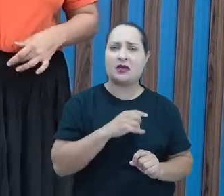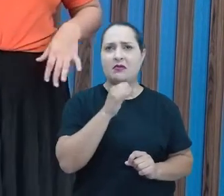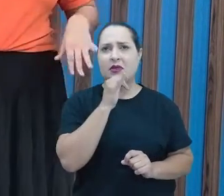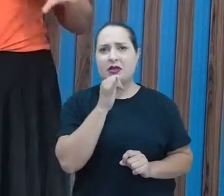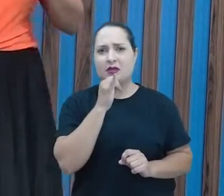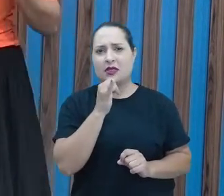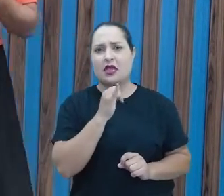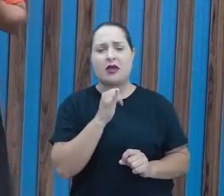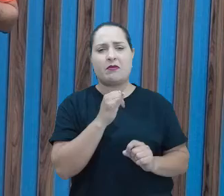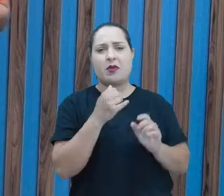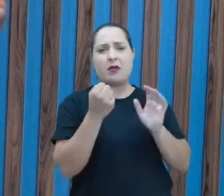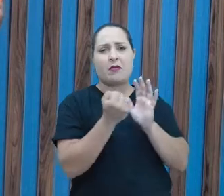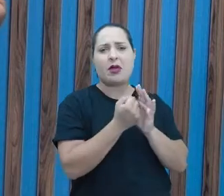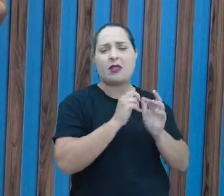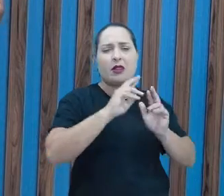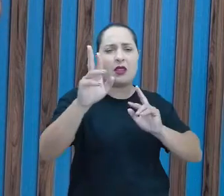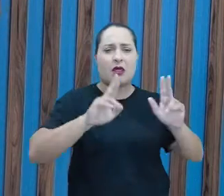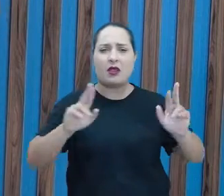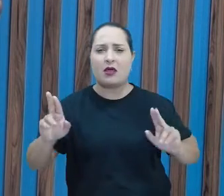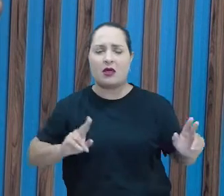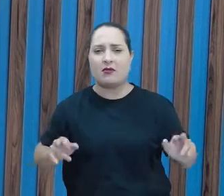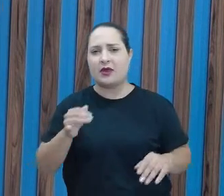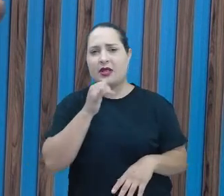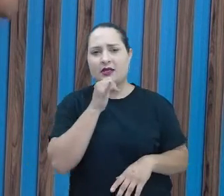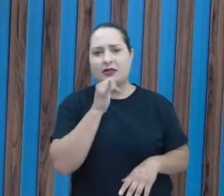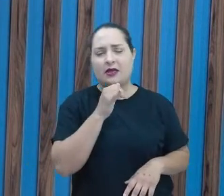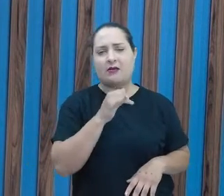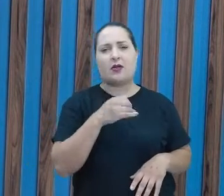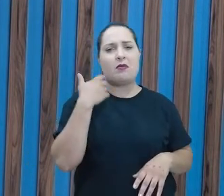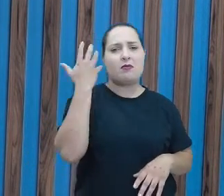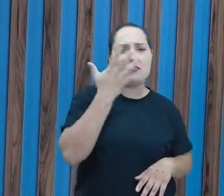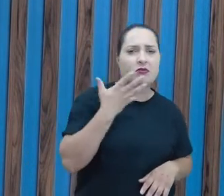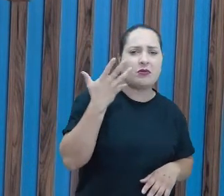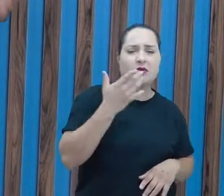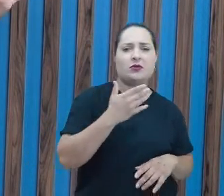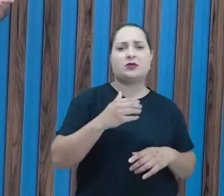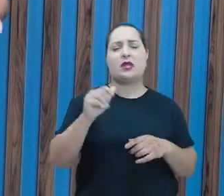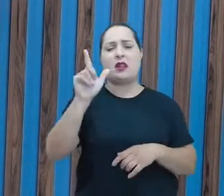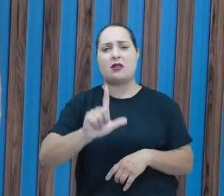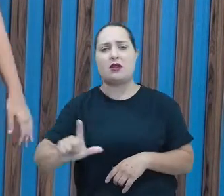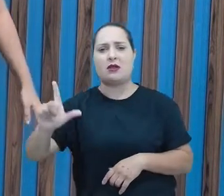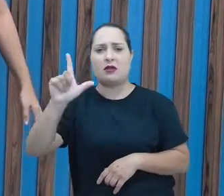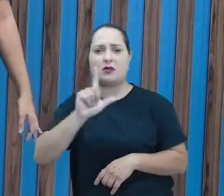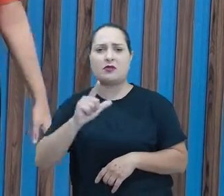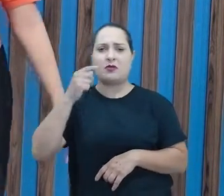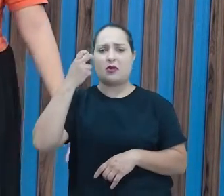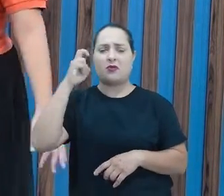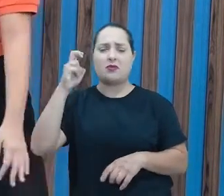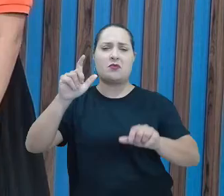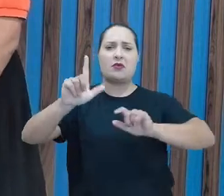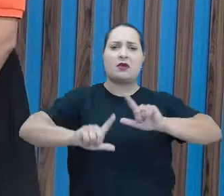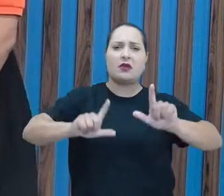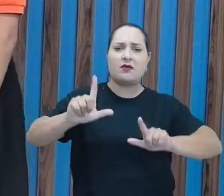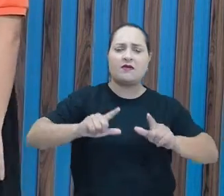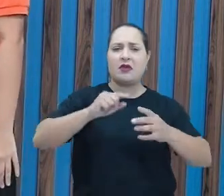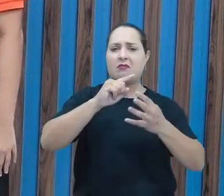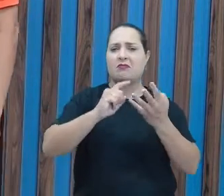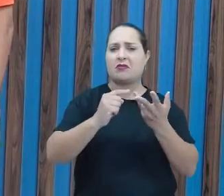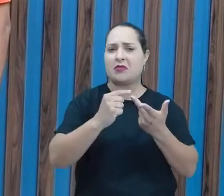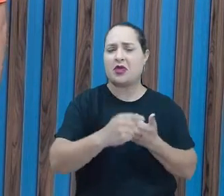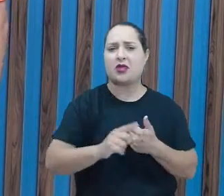sempre consumir música, cinema, literatura, TV, escrita por homens brancos, a gente sempre pode